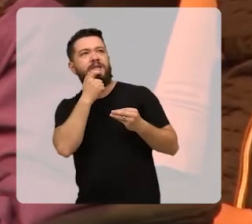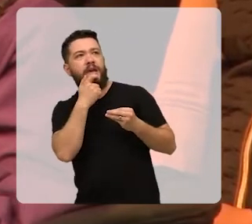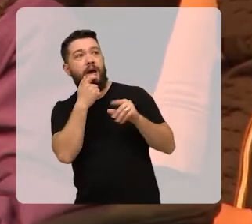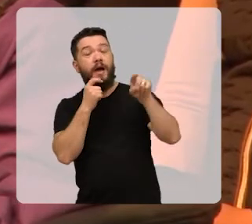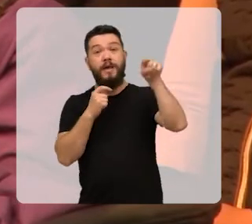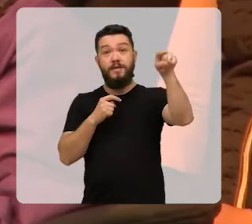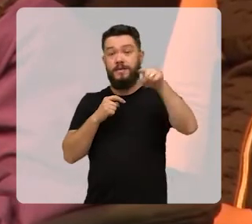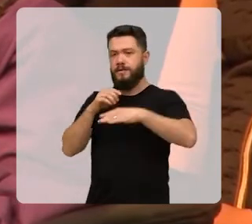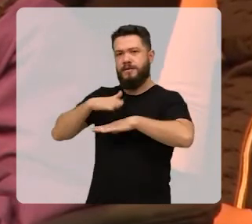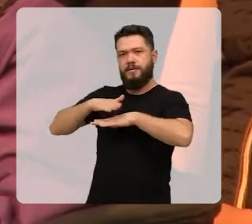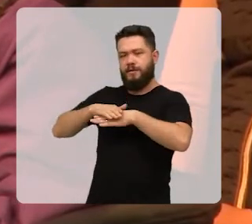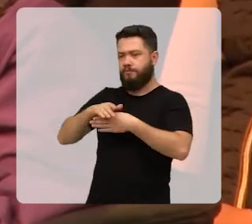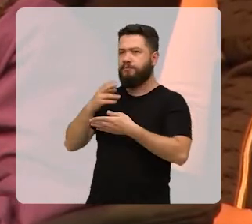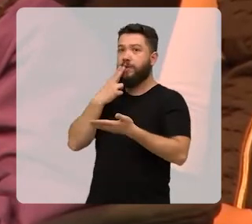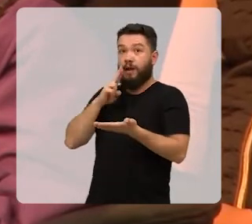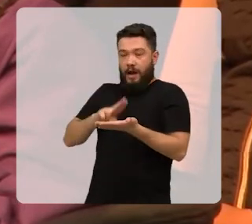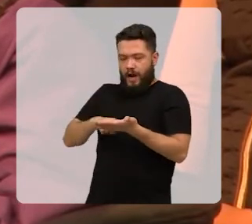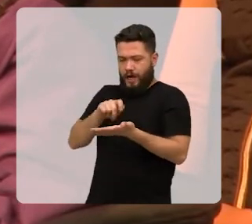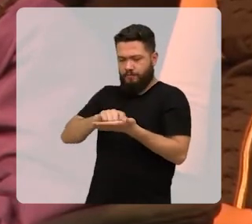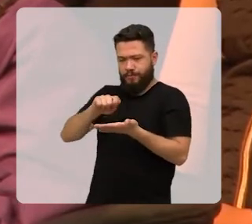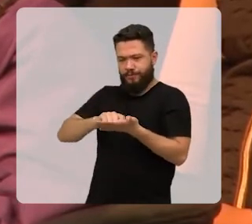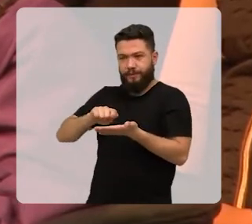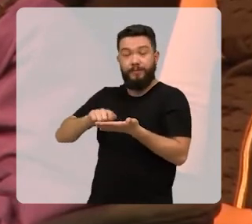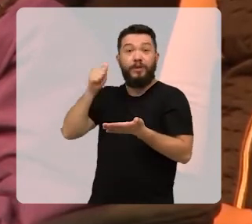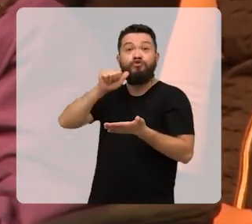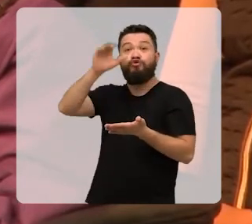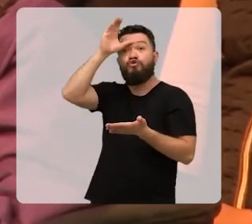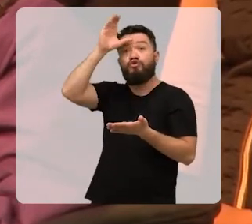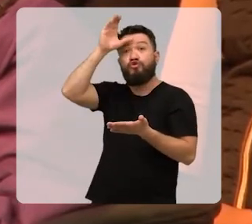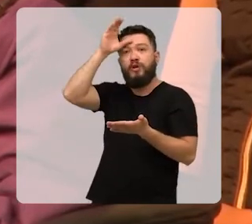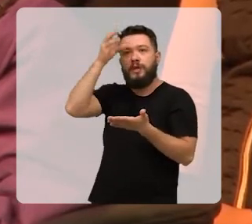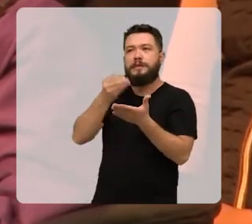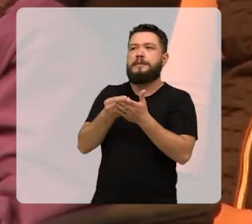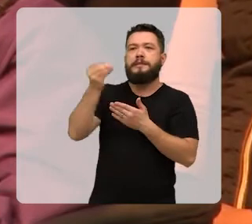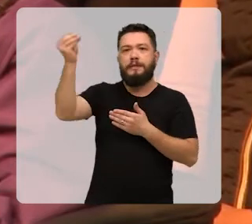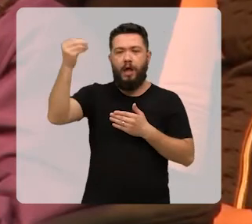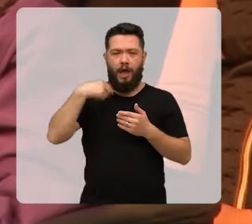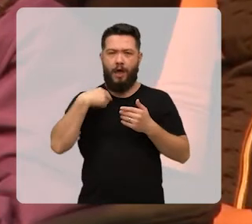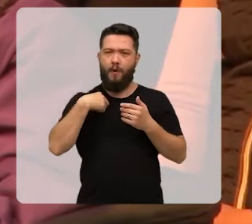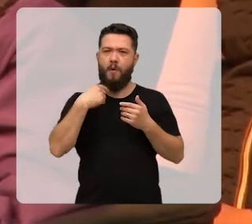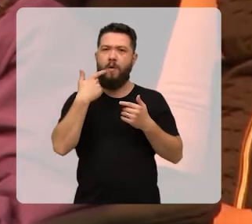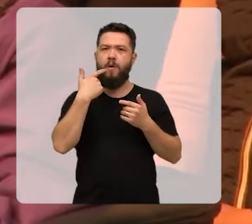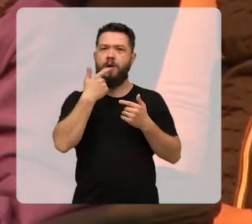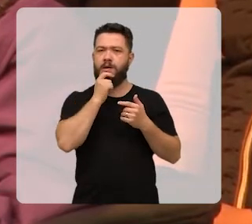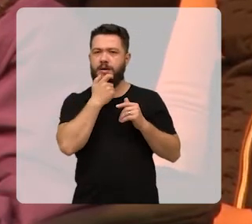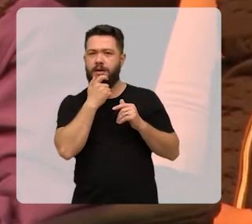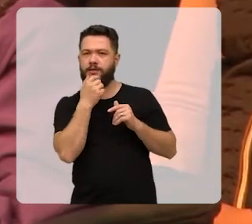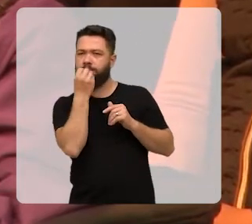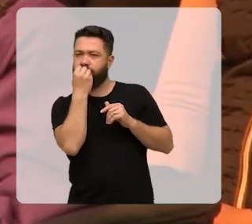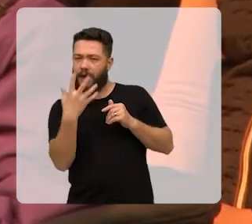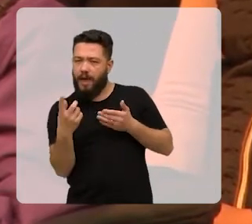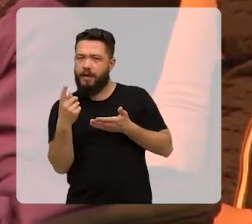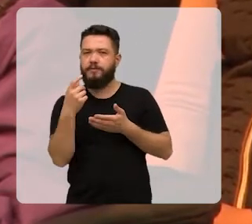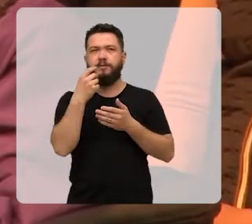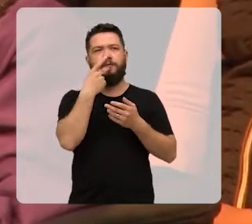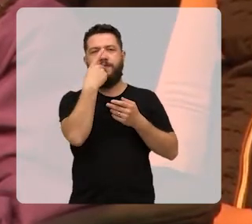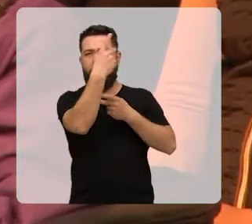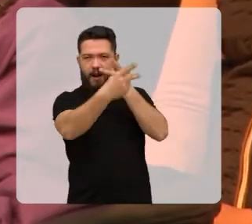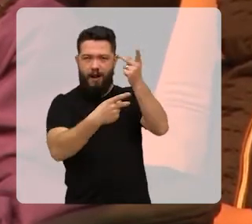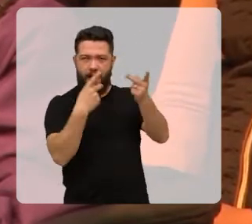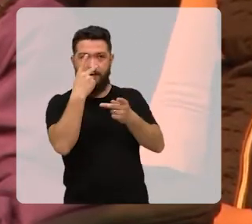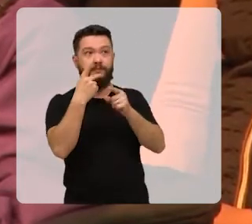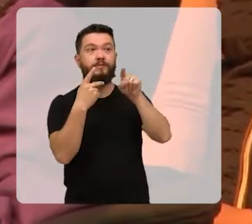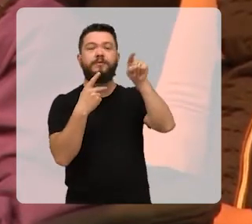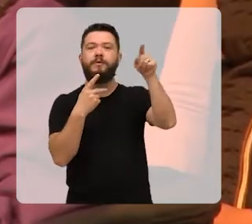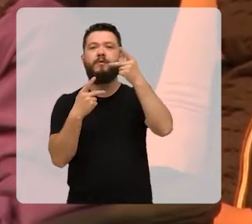carta à minha tia por duas vezes. O fato é que falava inglês muito bem fez com que ele deduziu que poderia